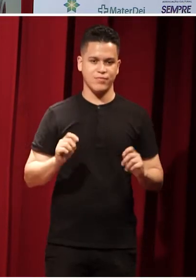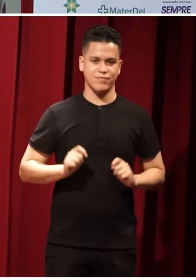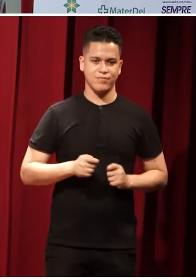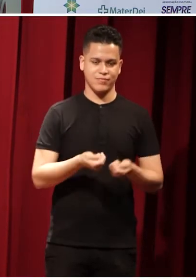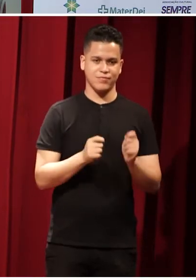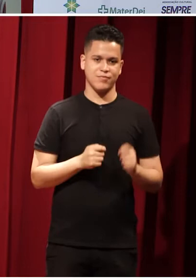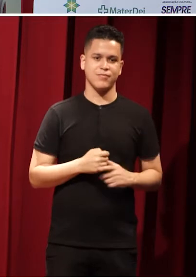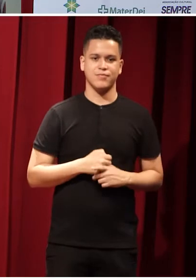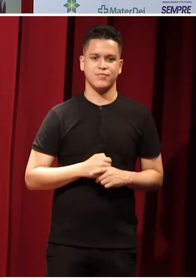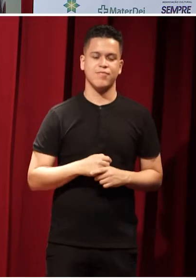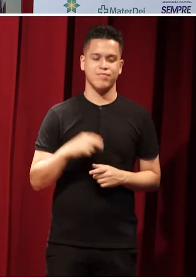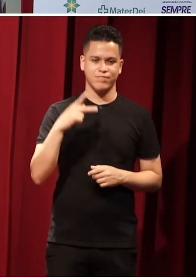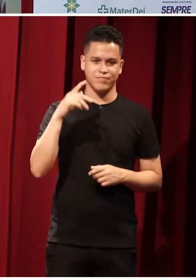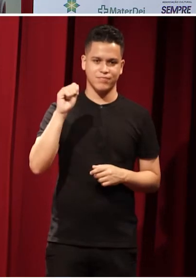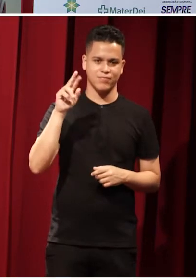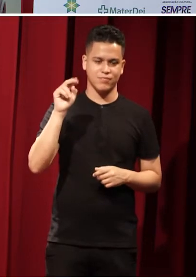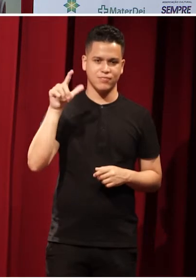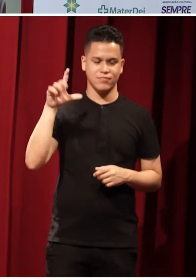só é